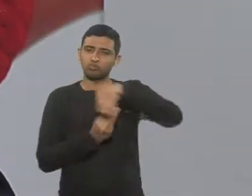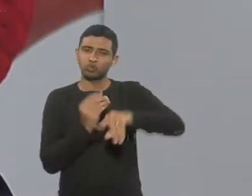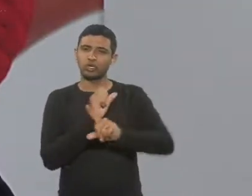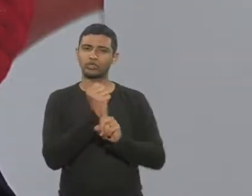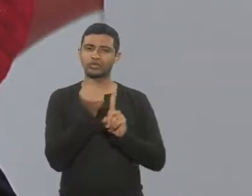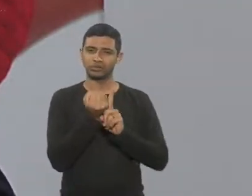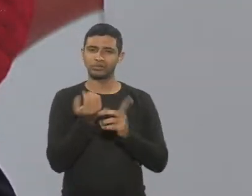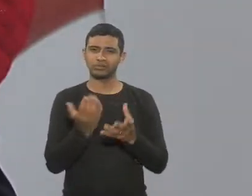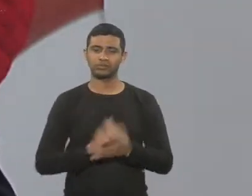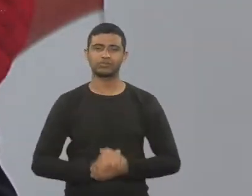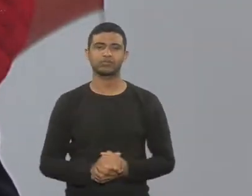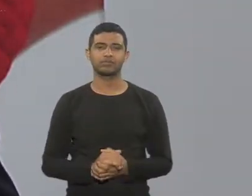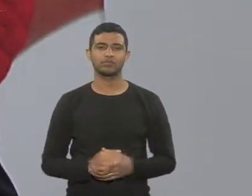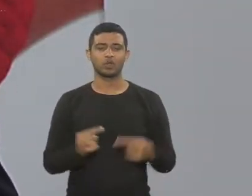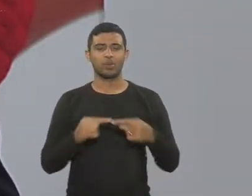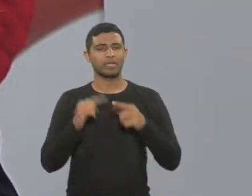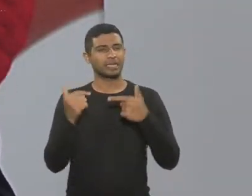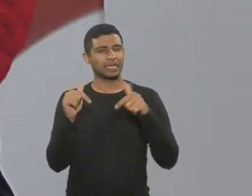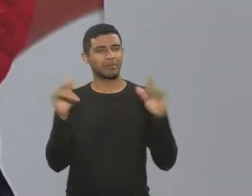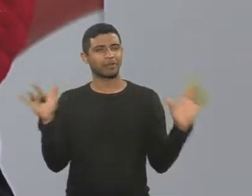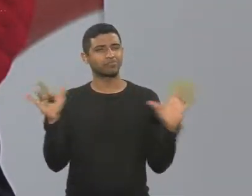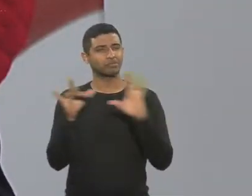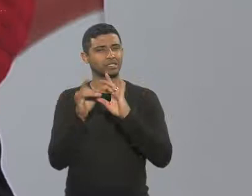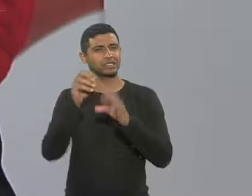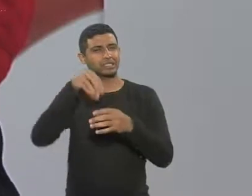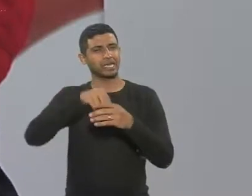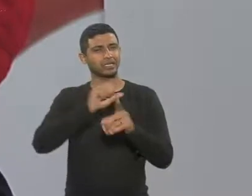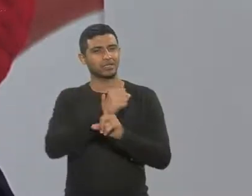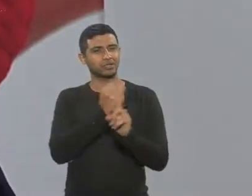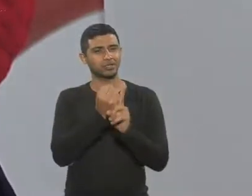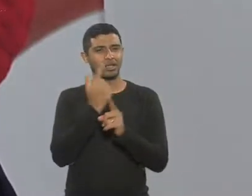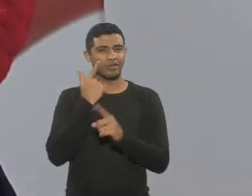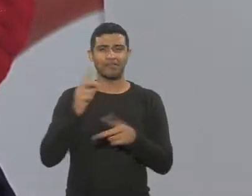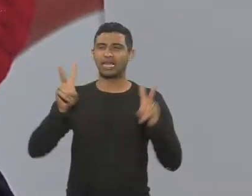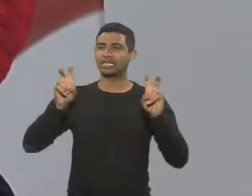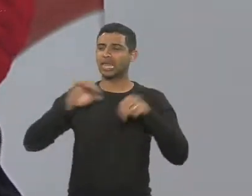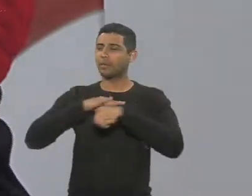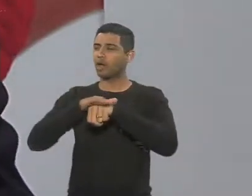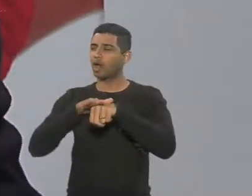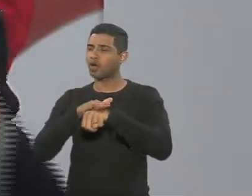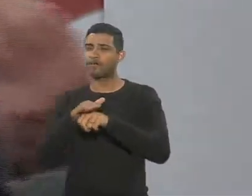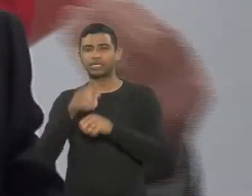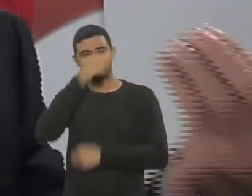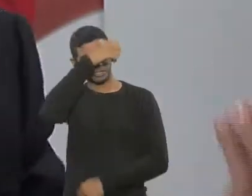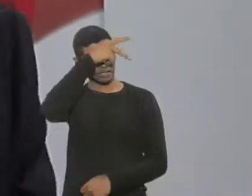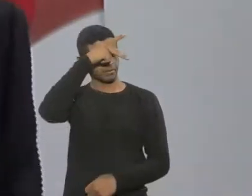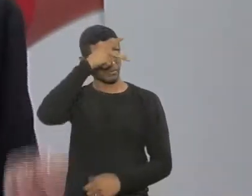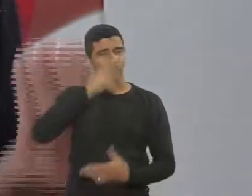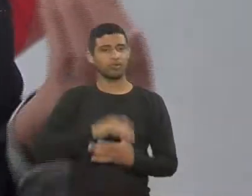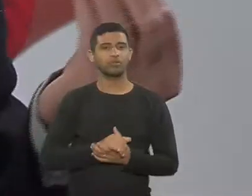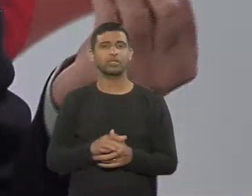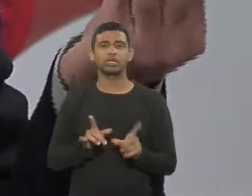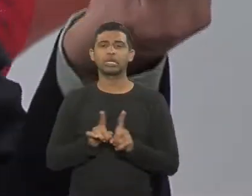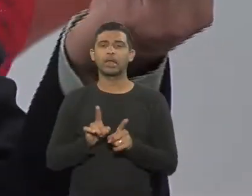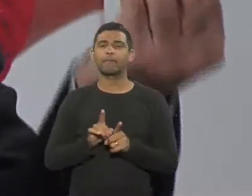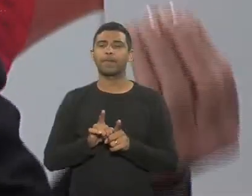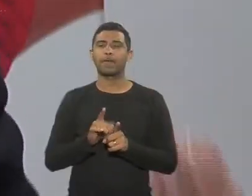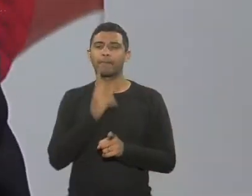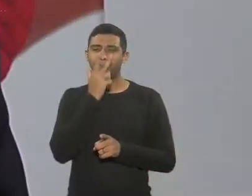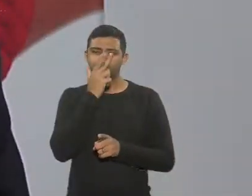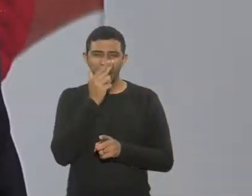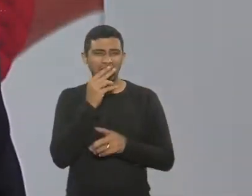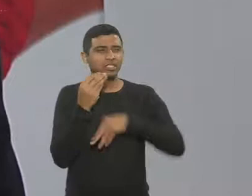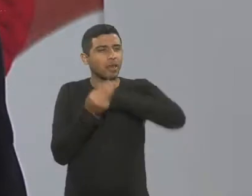social, entendeu? Assim, faz muito esse trabalho de liga da sociabilidade, assim, é temas para conversas públicas, assim, insere o cidadão na